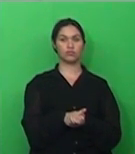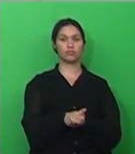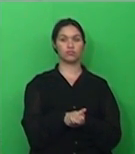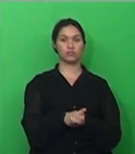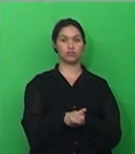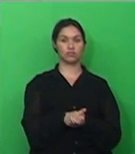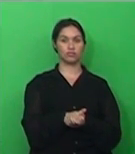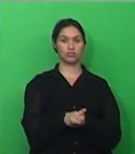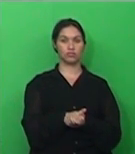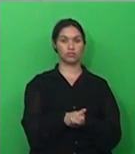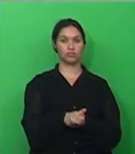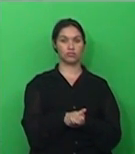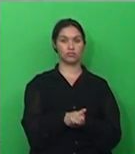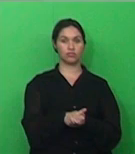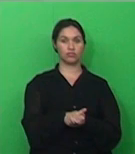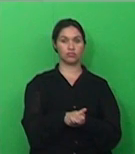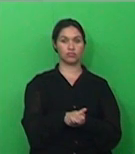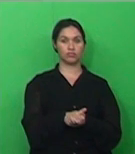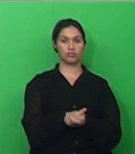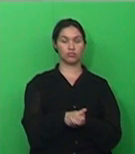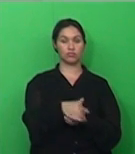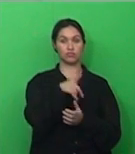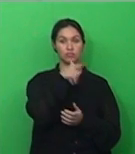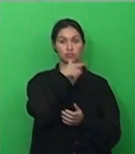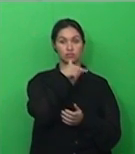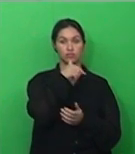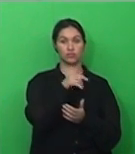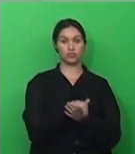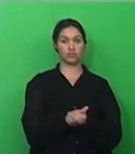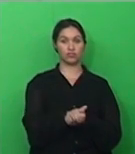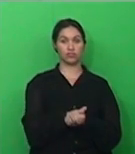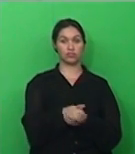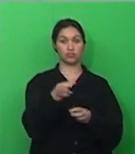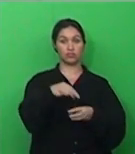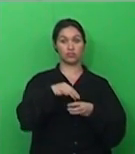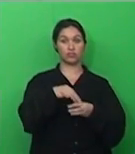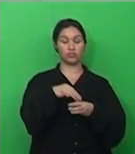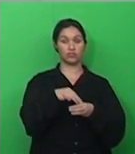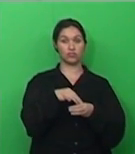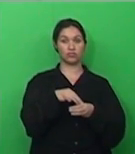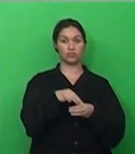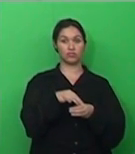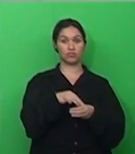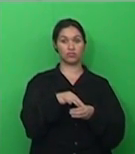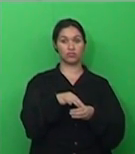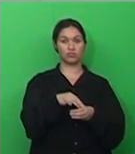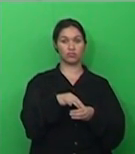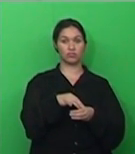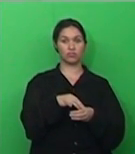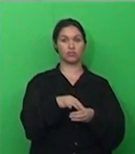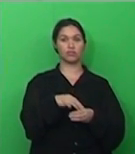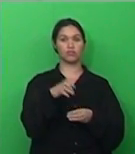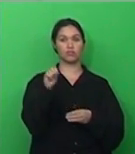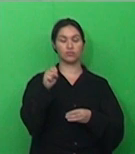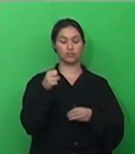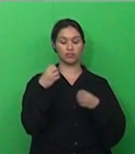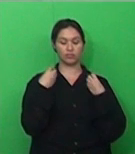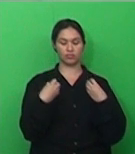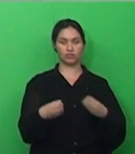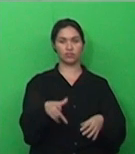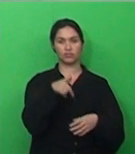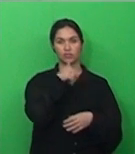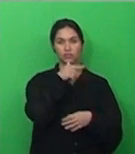outro, gastando água. O senhor está gastando água, o município está gastando água. Ou seja, está aumentando o custo ainda maior do